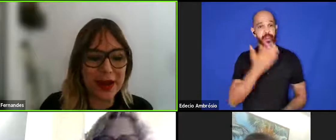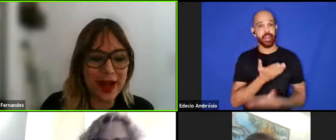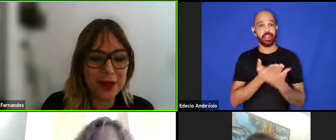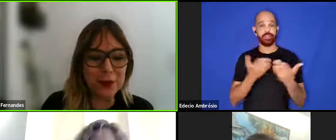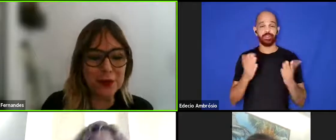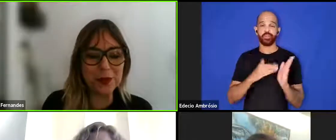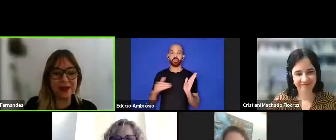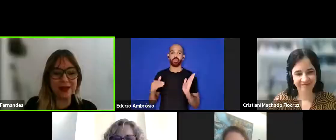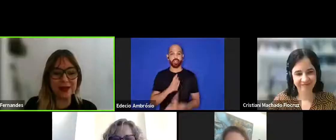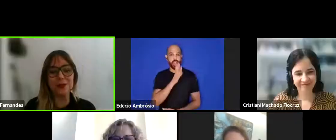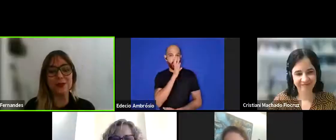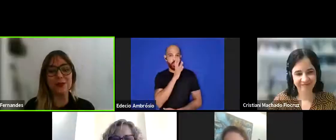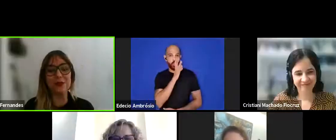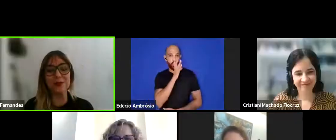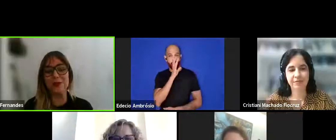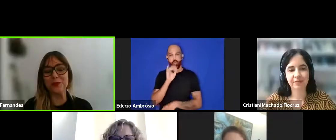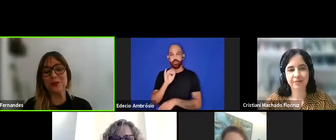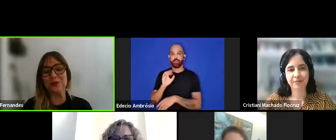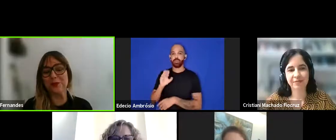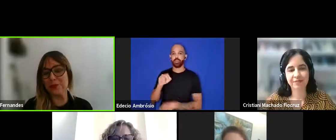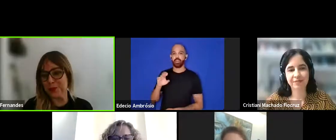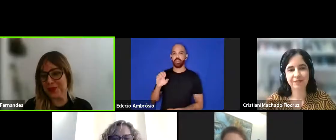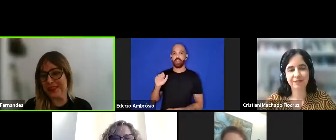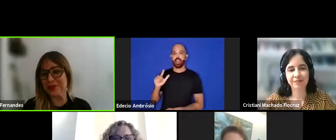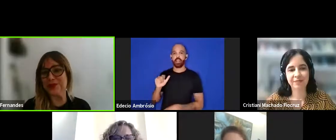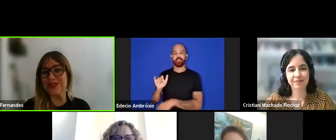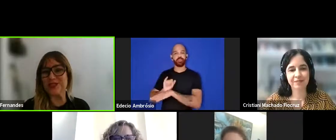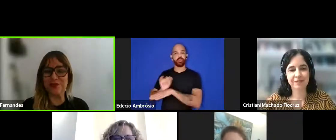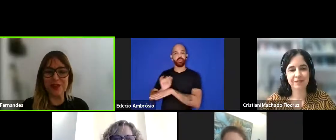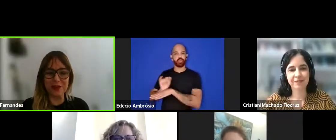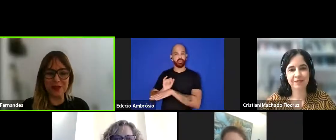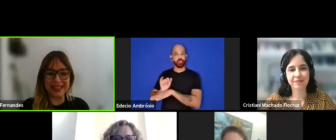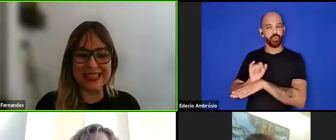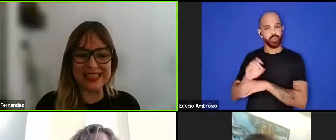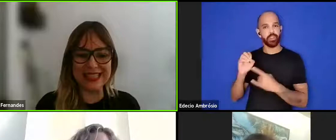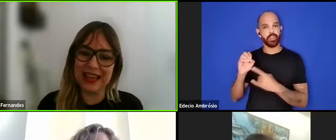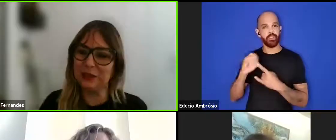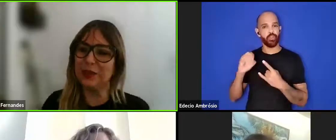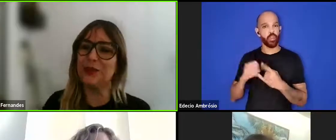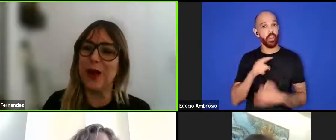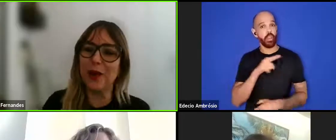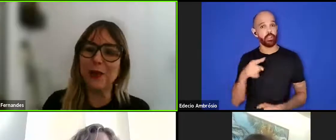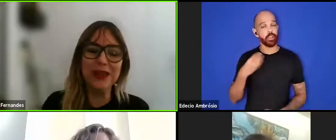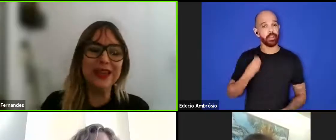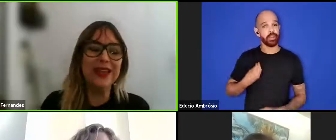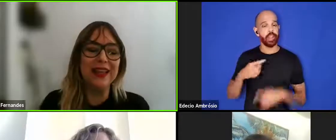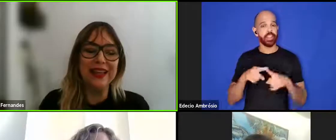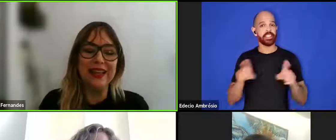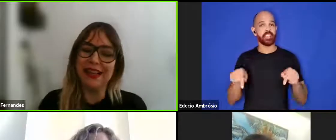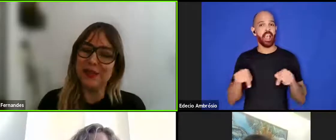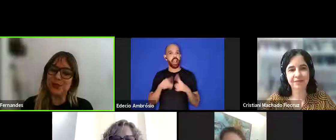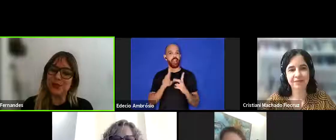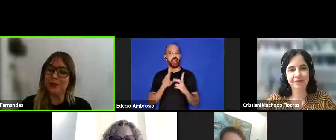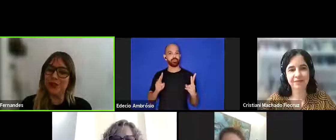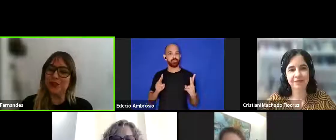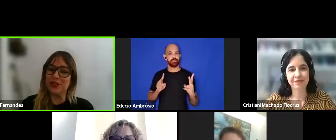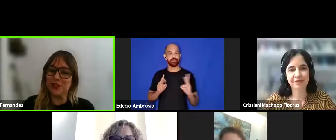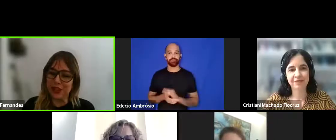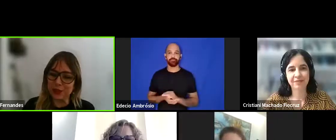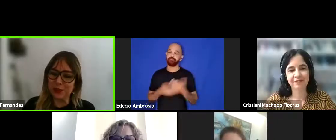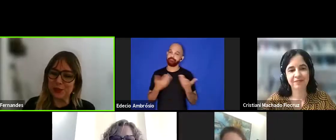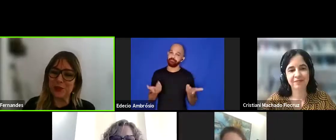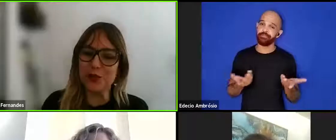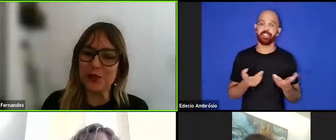nos acompanharam pelo canal do YouTube da Fiocruz, a todos que estiveram aqui nessa sala virtual. E é isso. Um